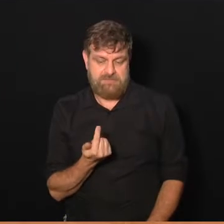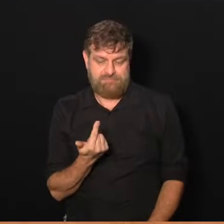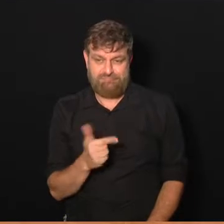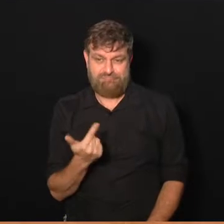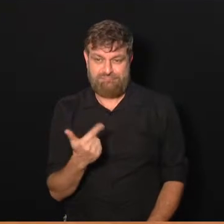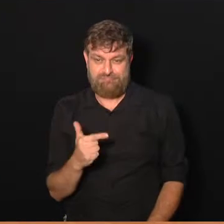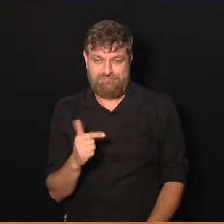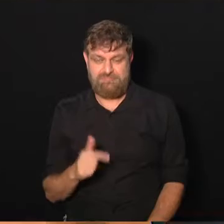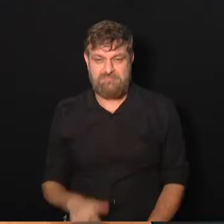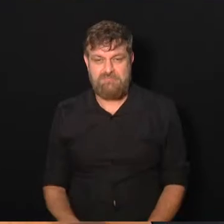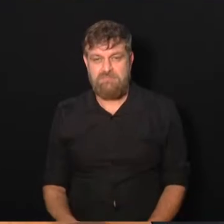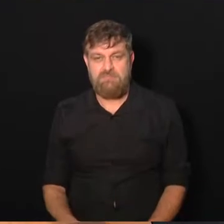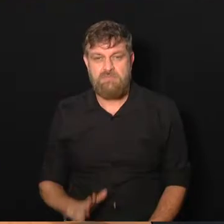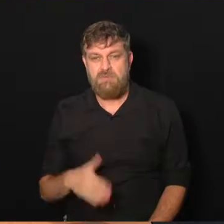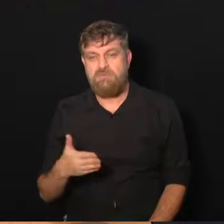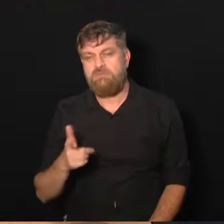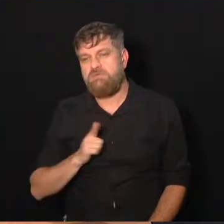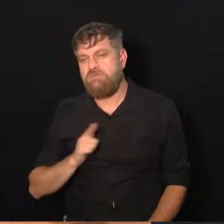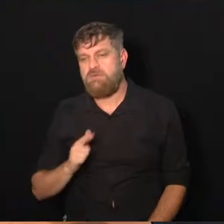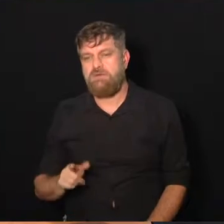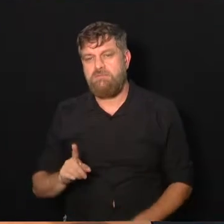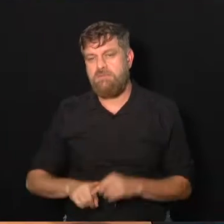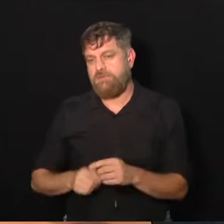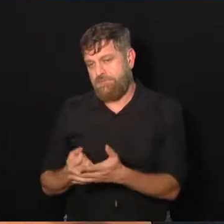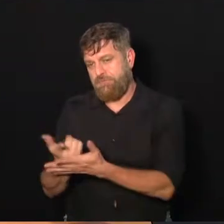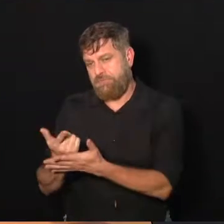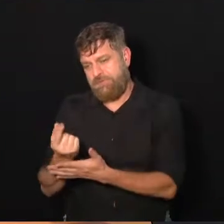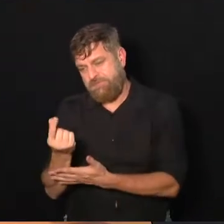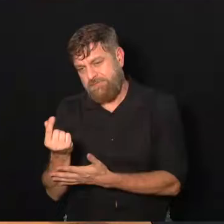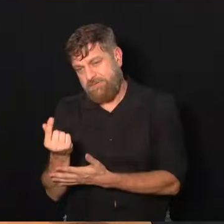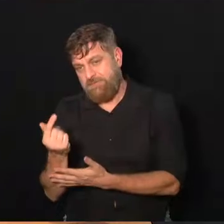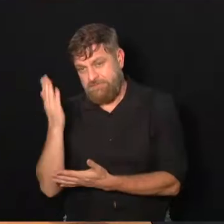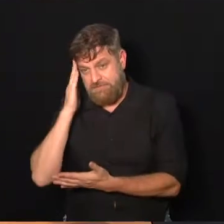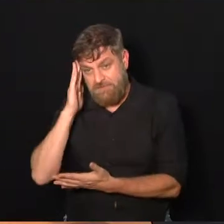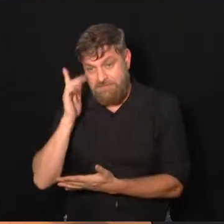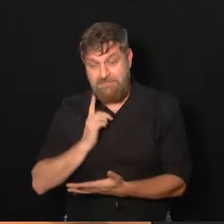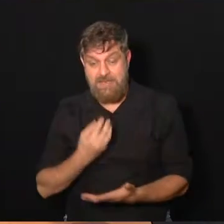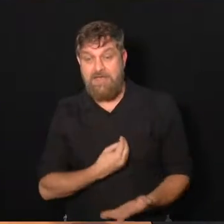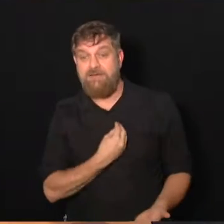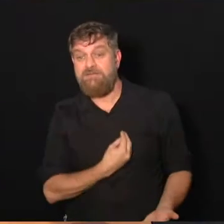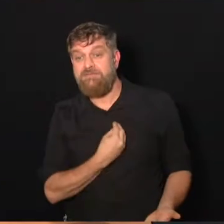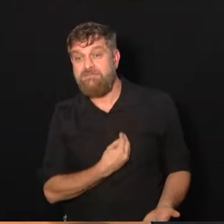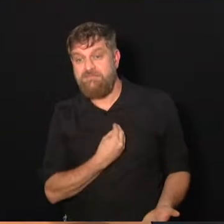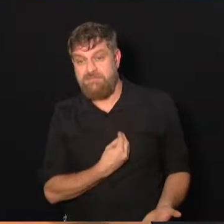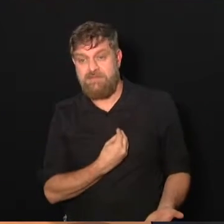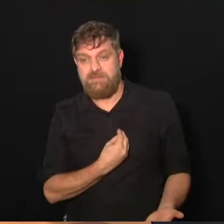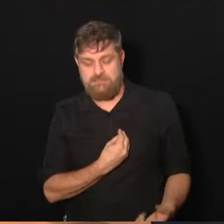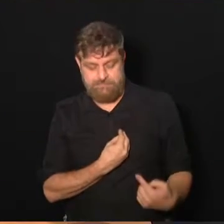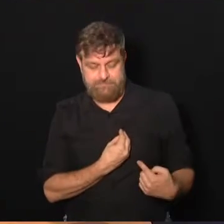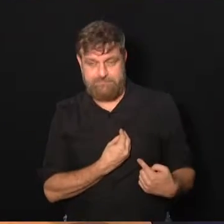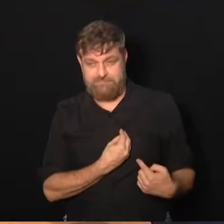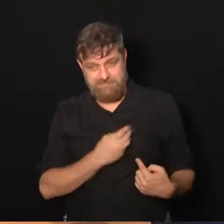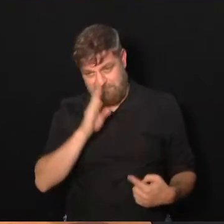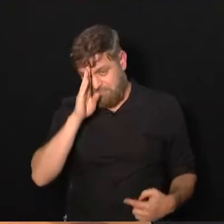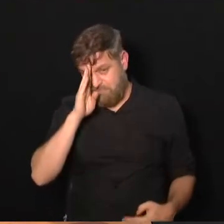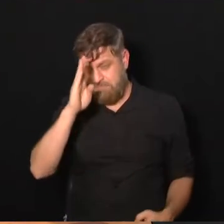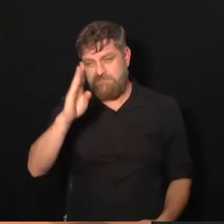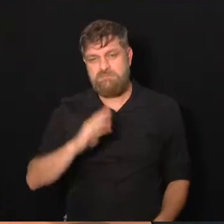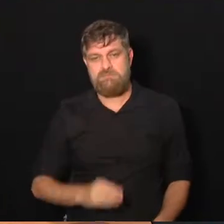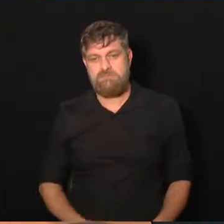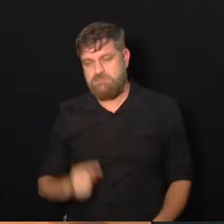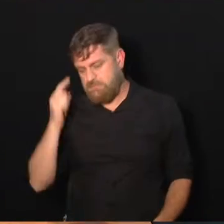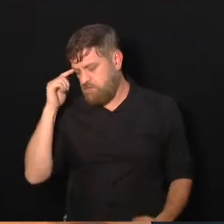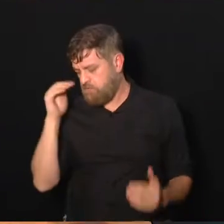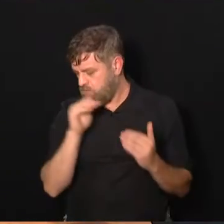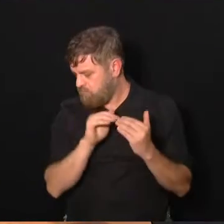Quando você vai pleitear uma coisa nesse sentido aí, então, primeiramente, colocar a questão de vida. E você tem razão, concordo plenamente